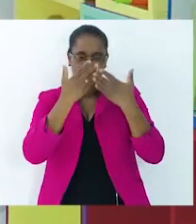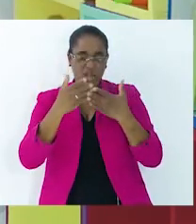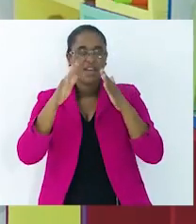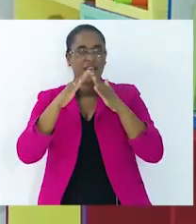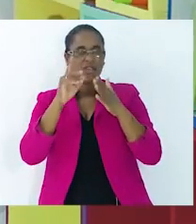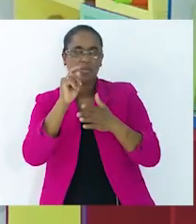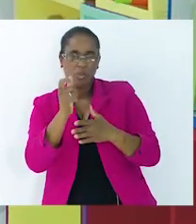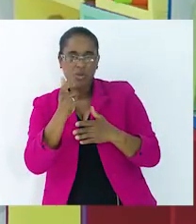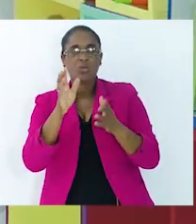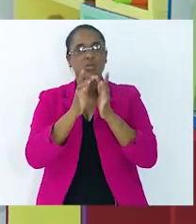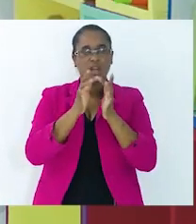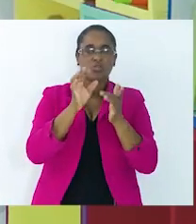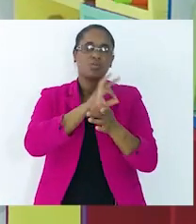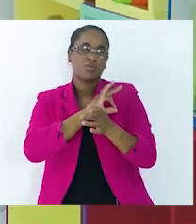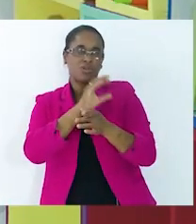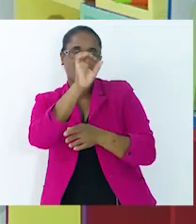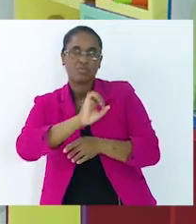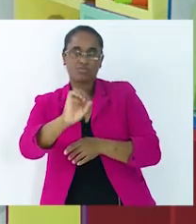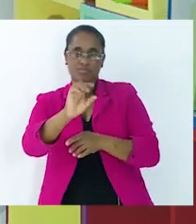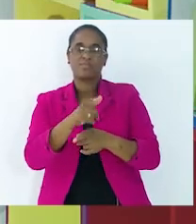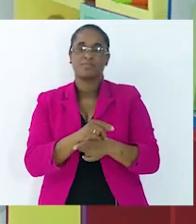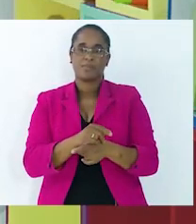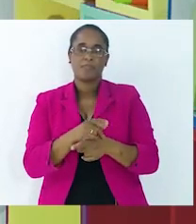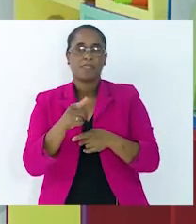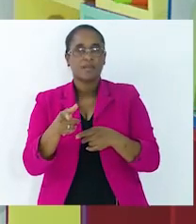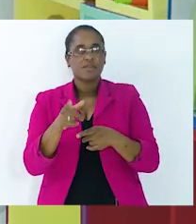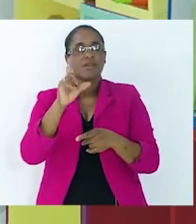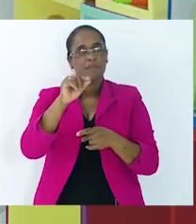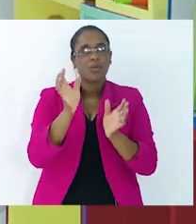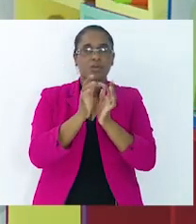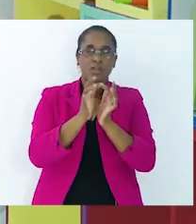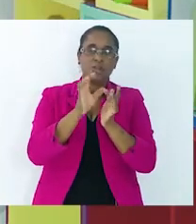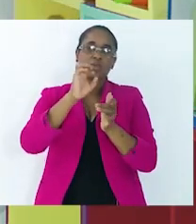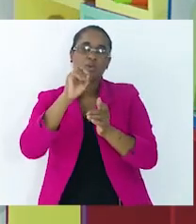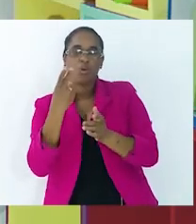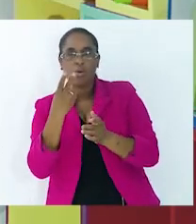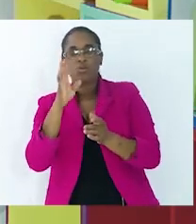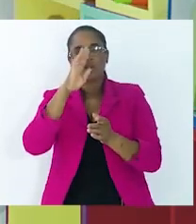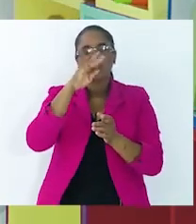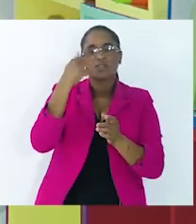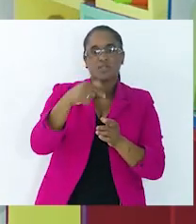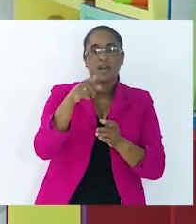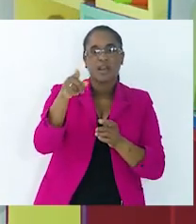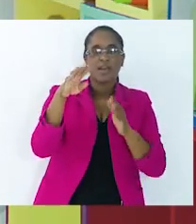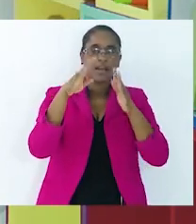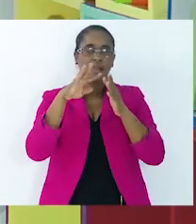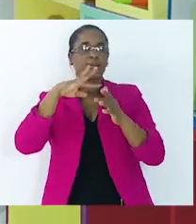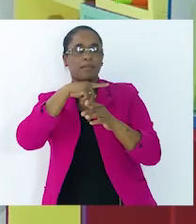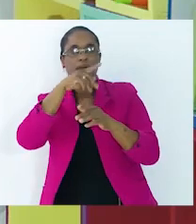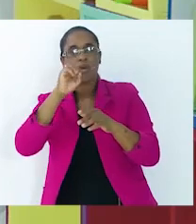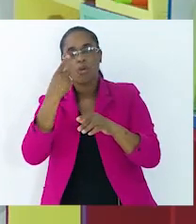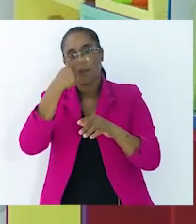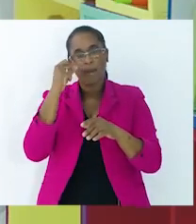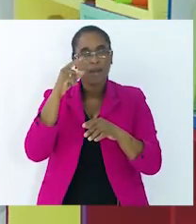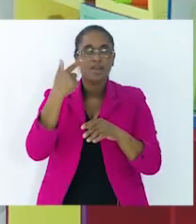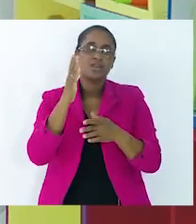contato com os teus professores. Entrar em contacto, ou se está lá em casa o pai e a mãe, é só